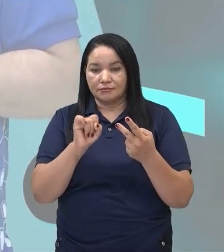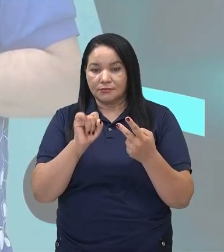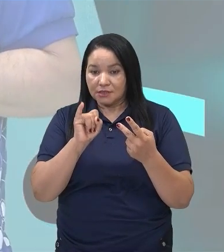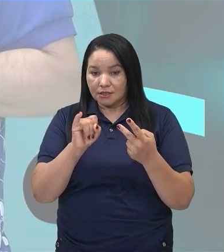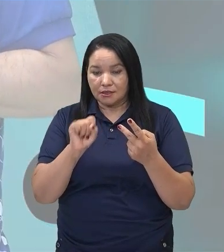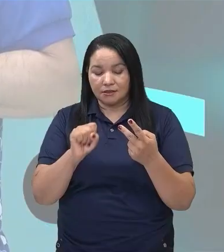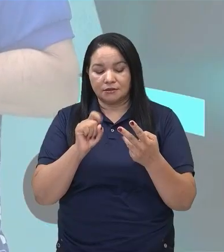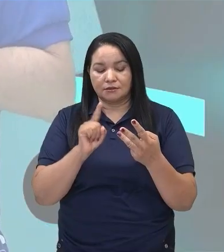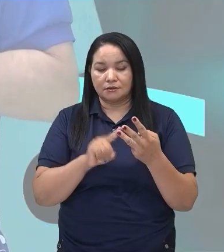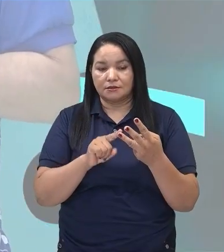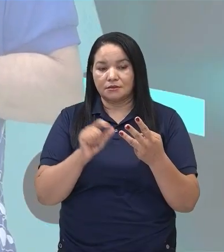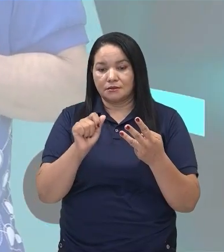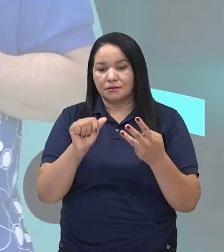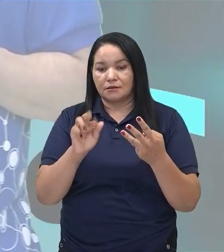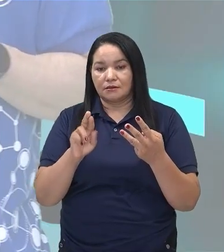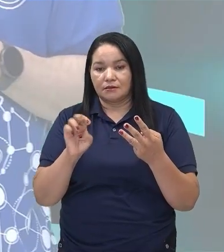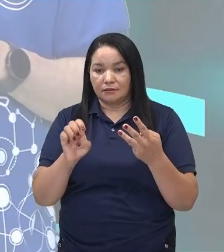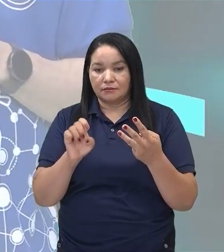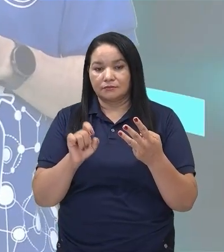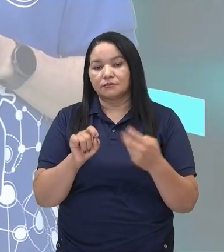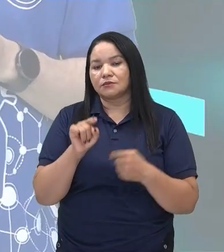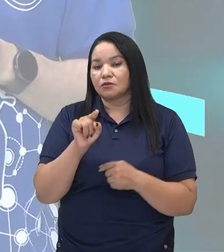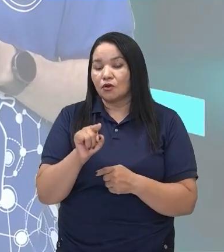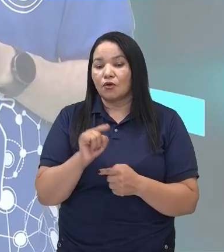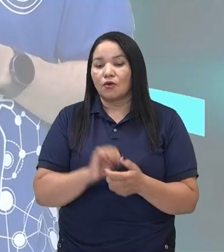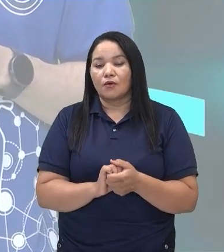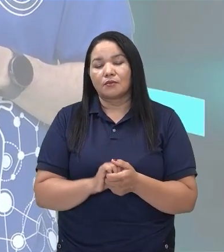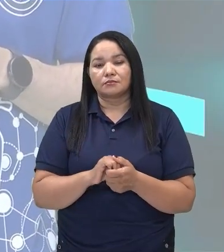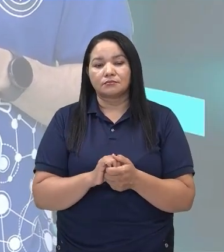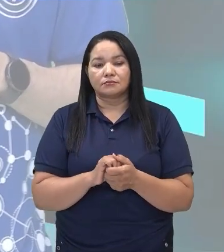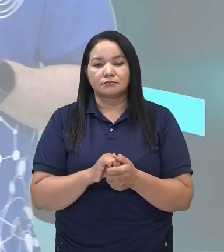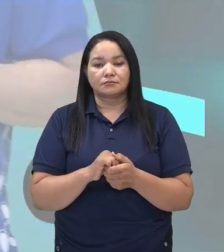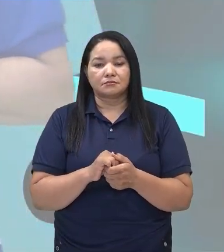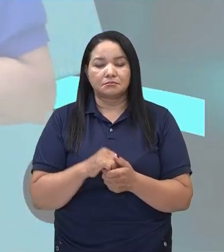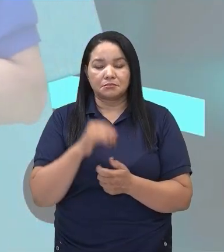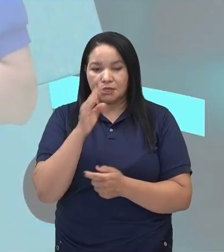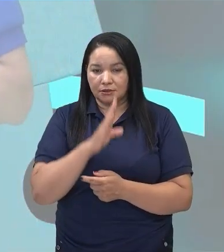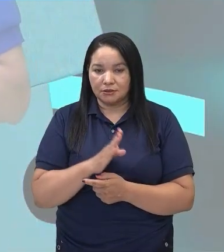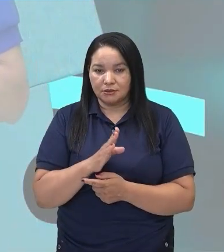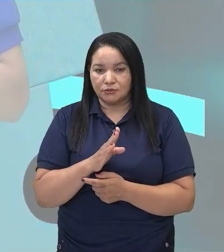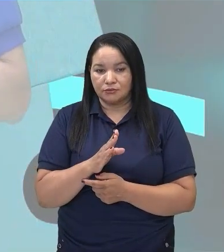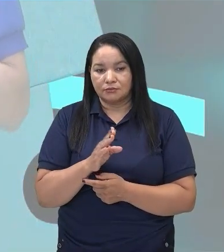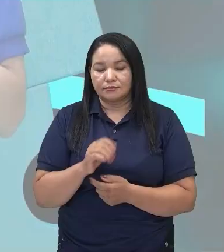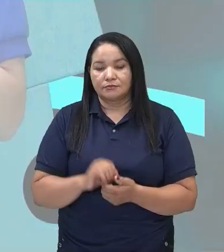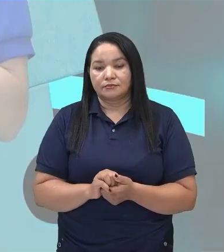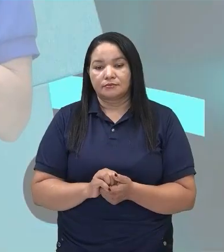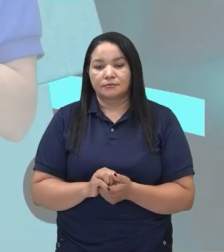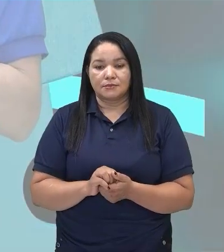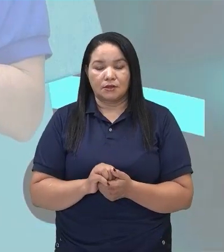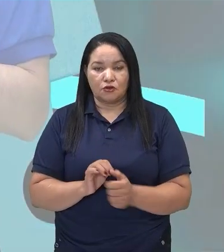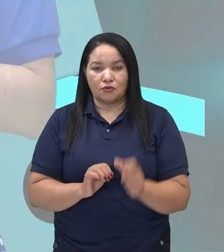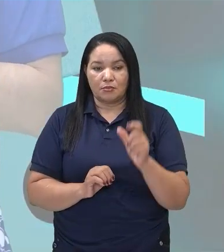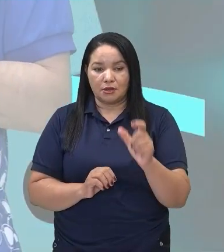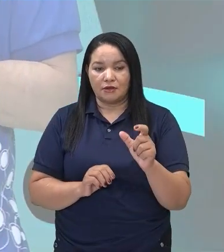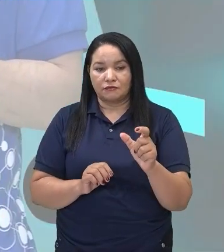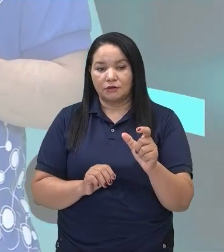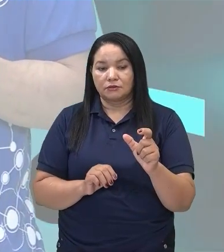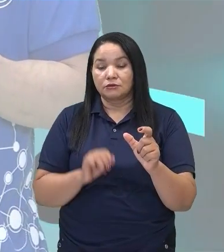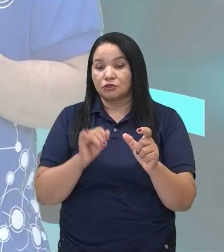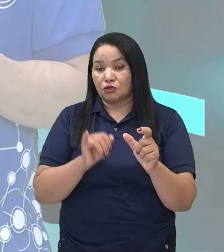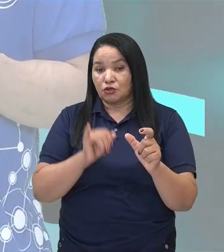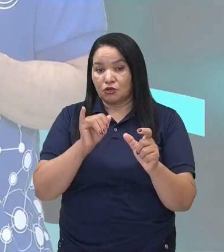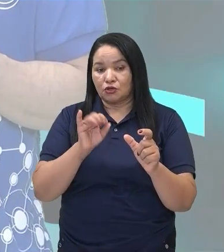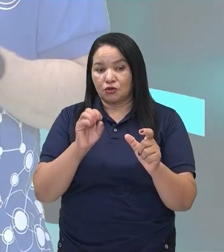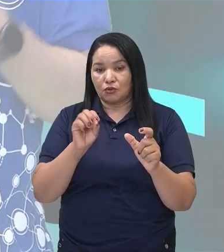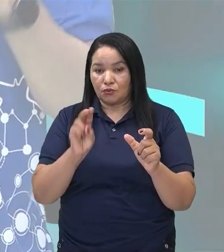é sempre are. Você é do Brasil. Uma informação importante. A palavrinha you, ele não tem diferenciação de singular e